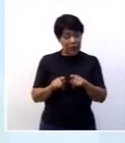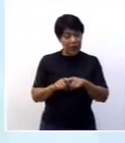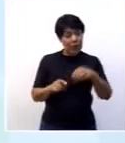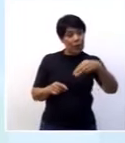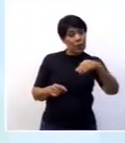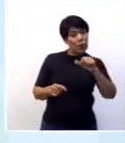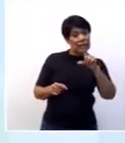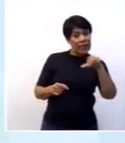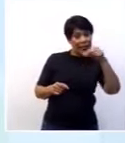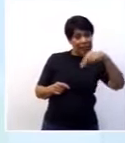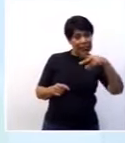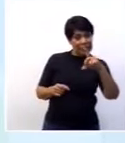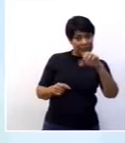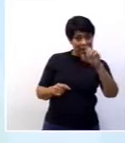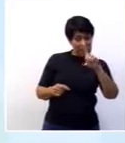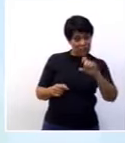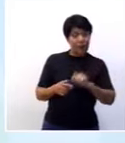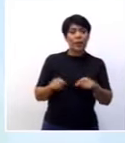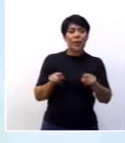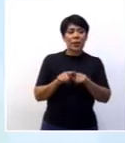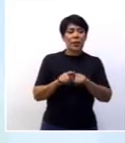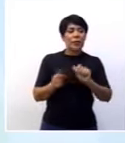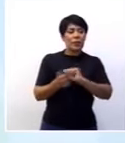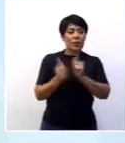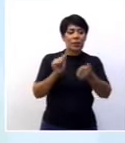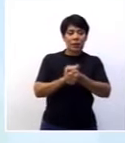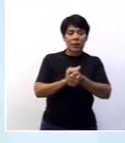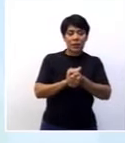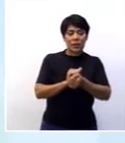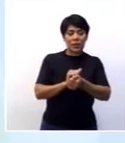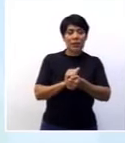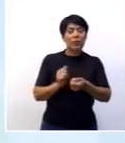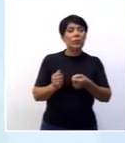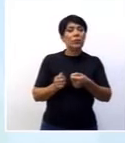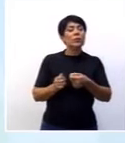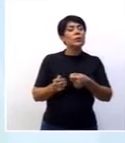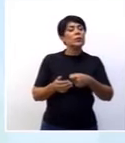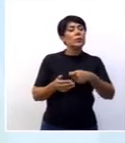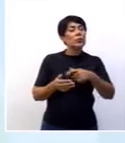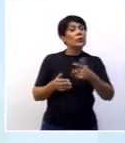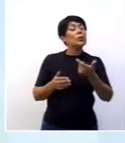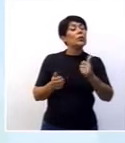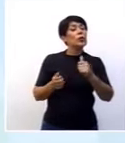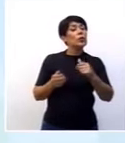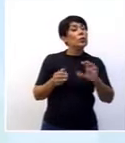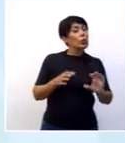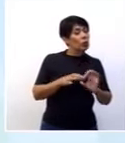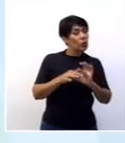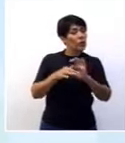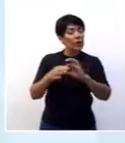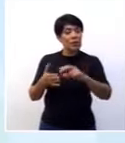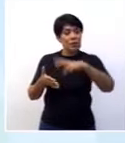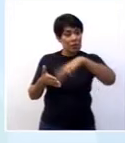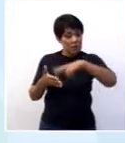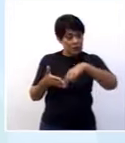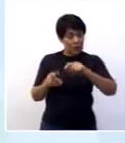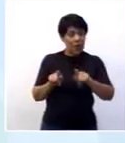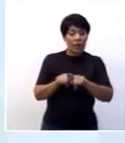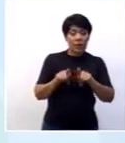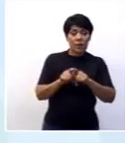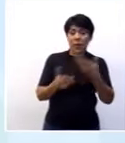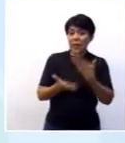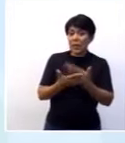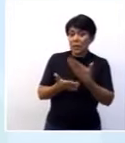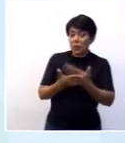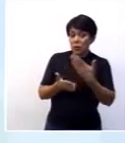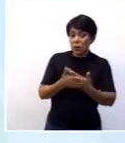modernidade. Pensamos sobre a identificação da modernidade no conceito literário, no contexto literário. Pensamos sobre o estudo